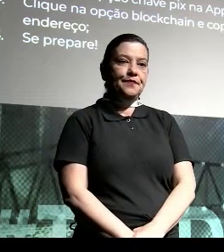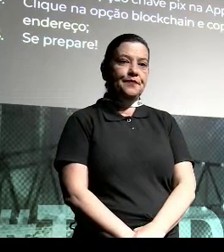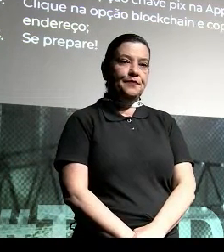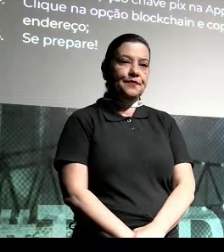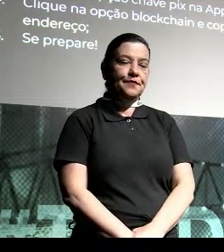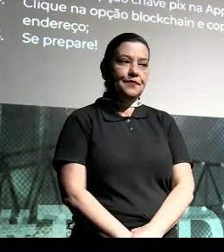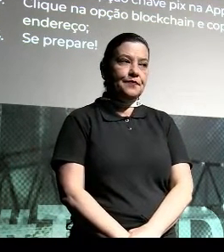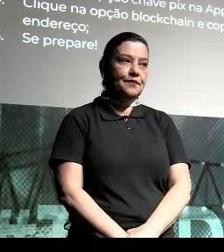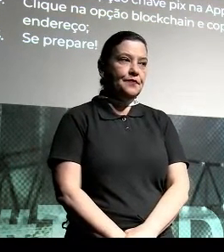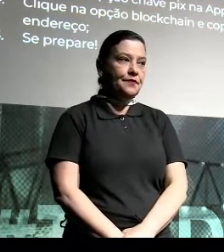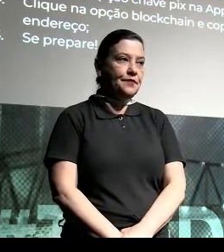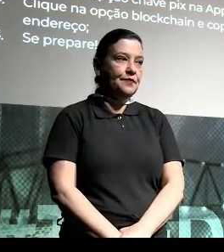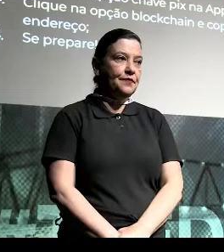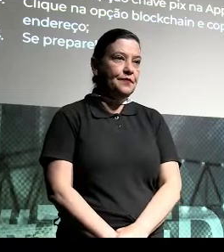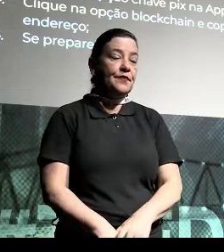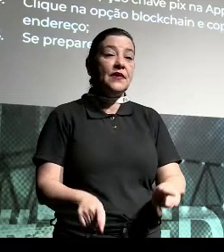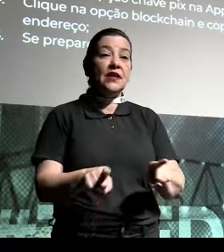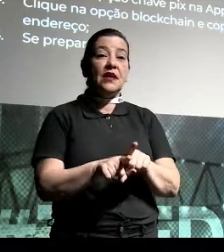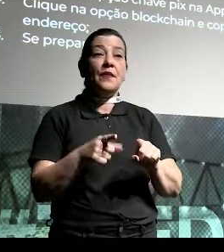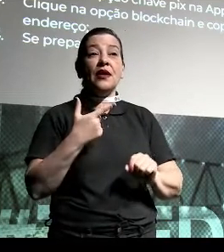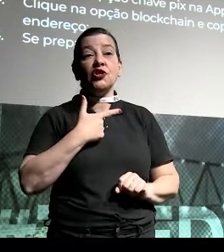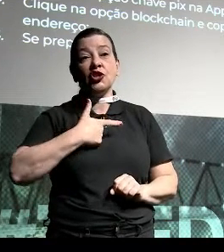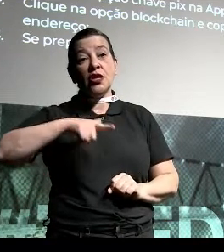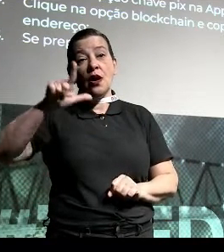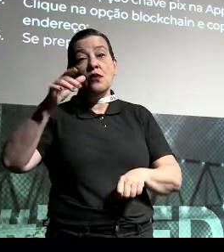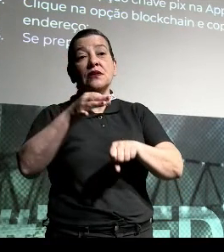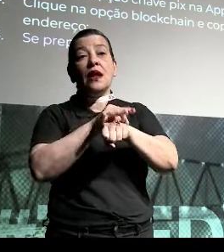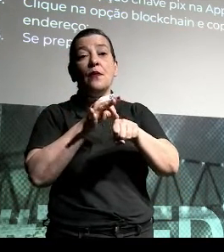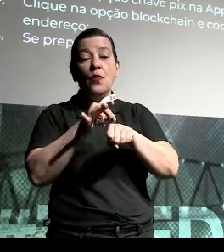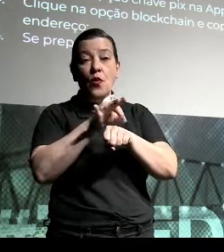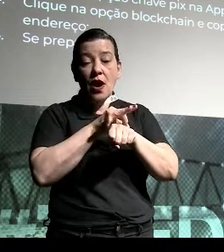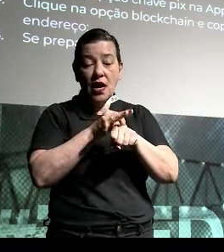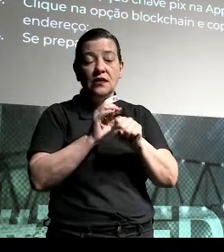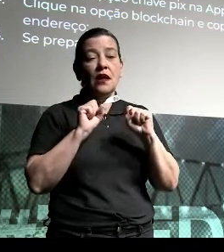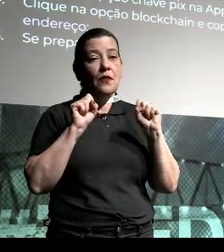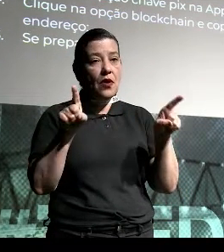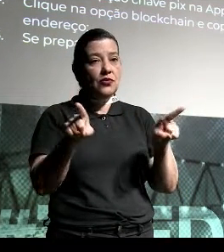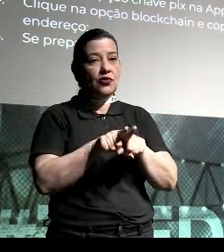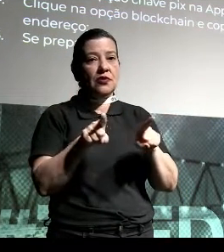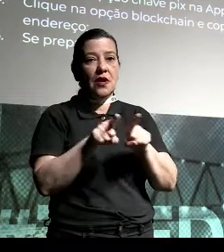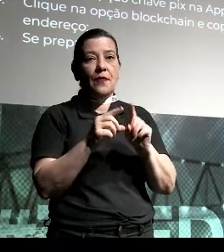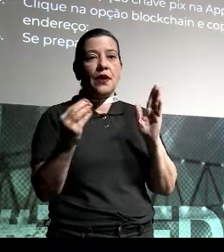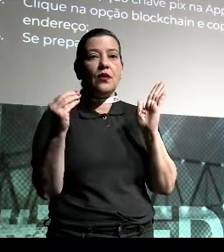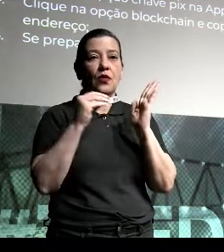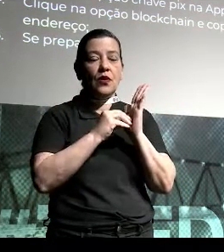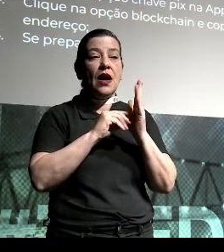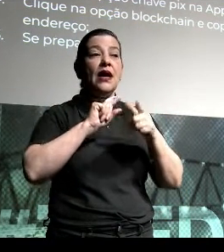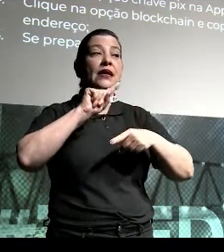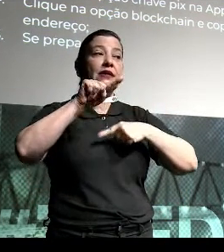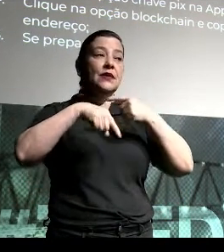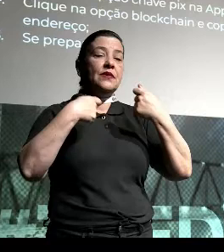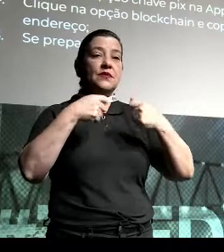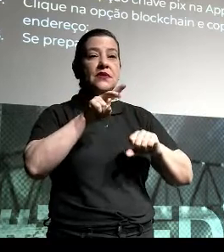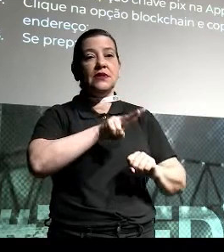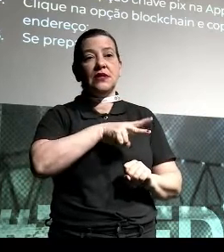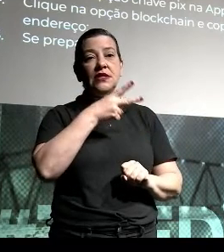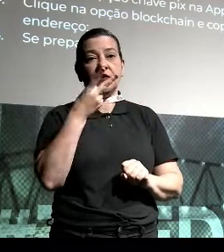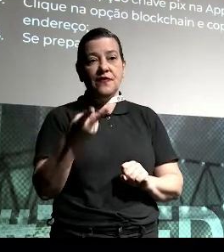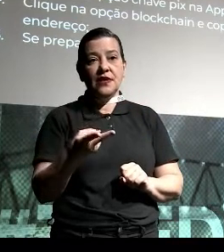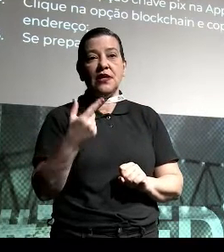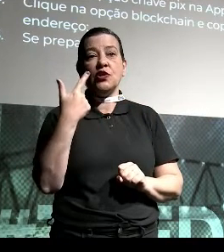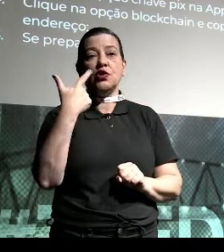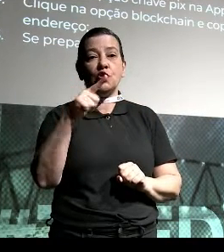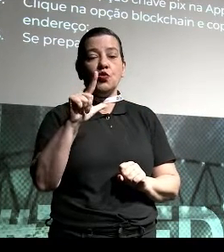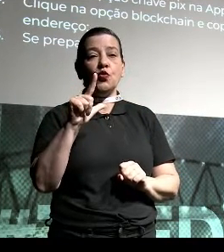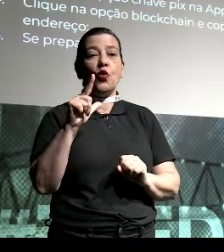Mas se vocês tiverem outra wallet de cripto também e quiserem colocar ela também, podem colocar. Só que depois você tem que transferir para uma wallet, para a sua carteira